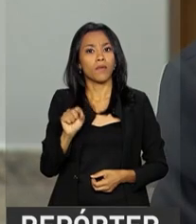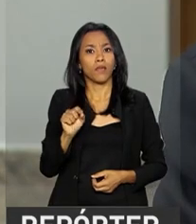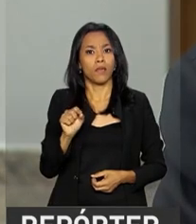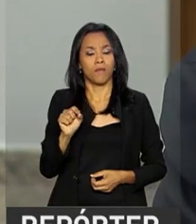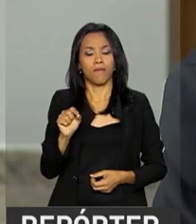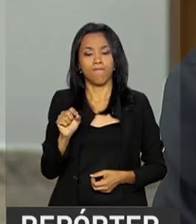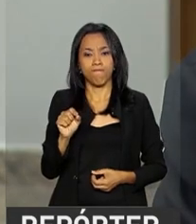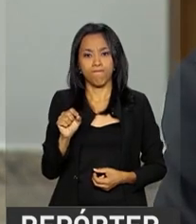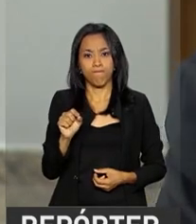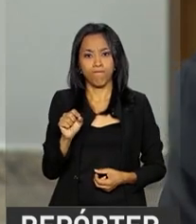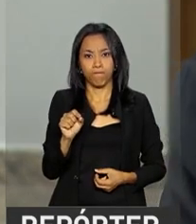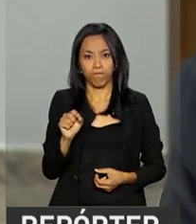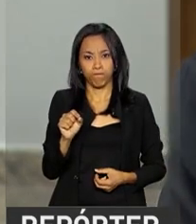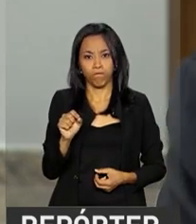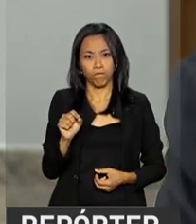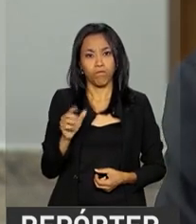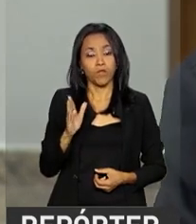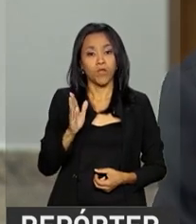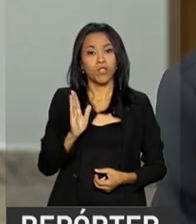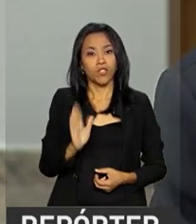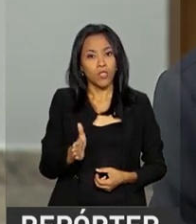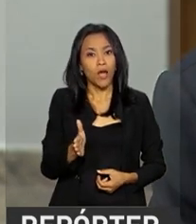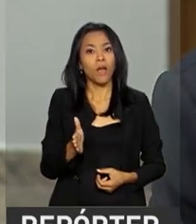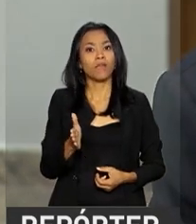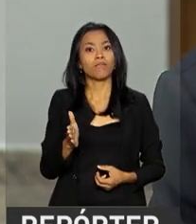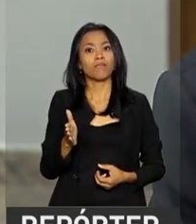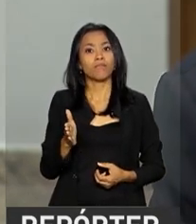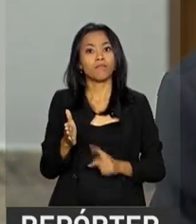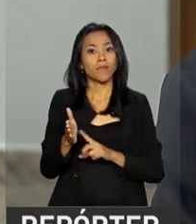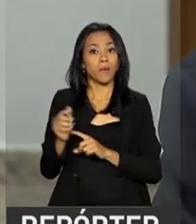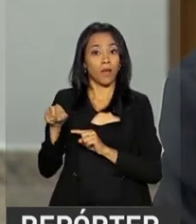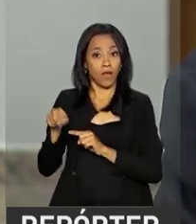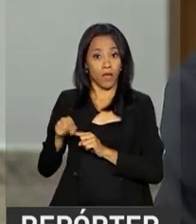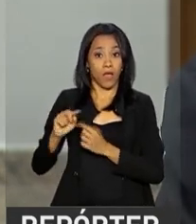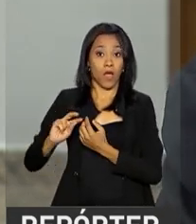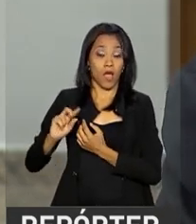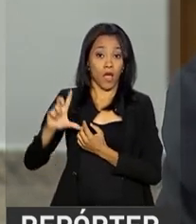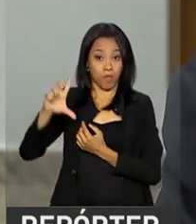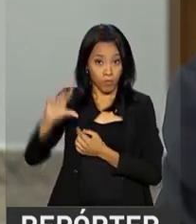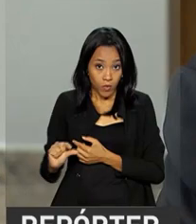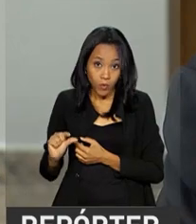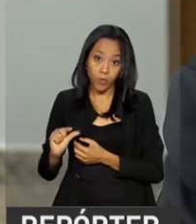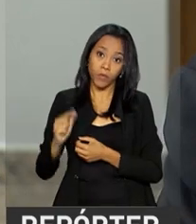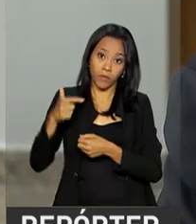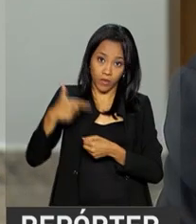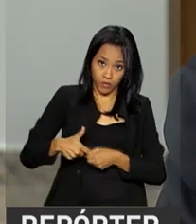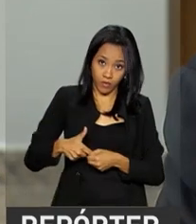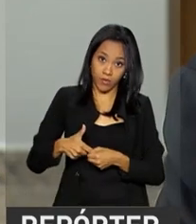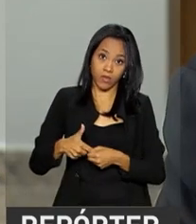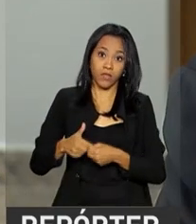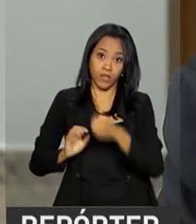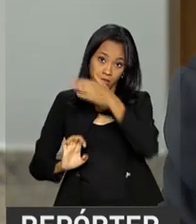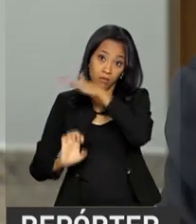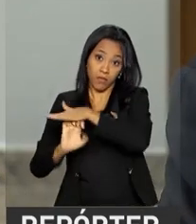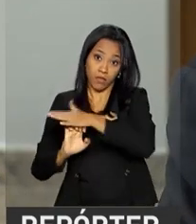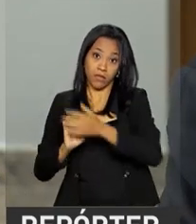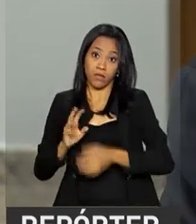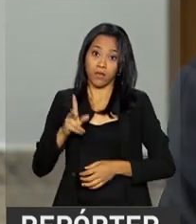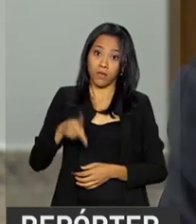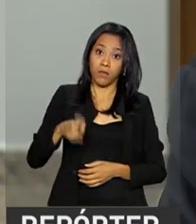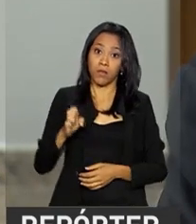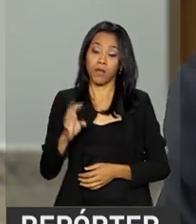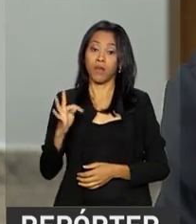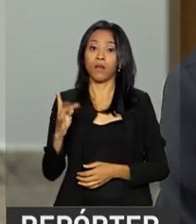resultados já obtidos quando a queda no preço da petrobrás